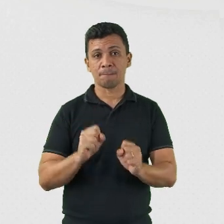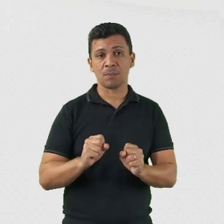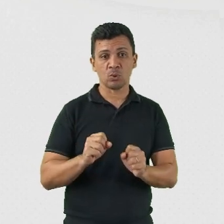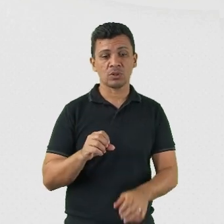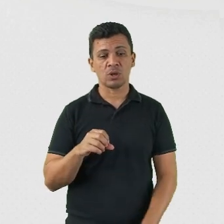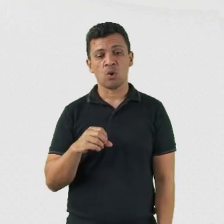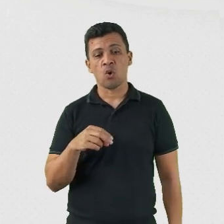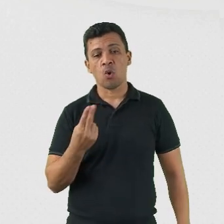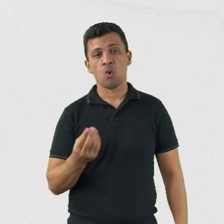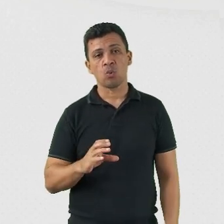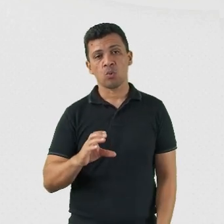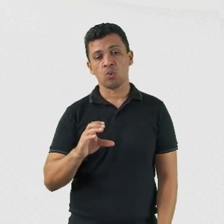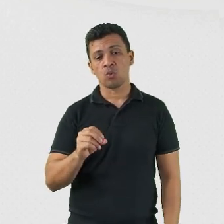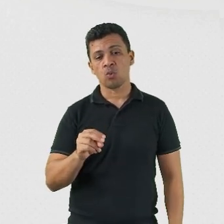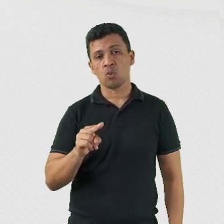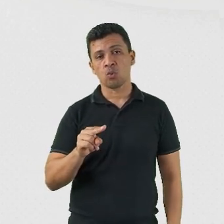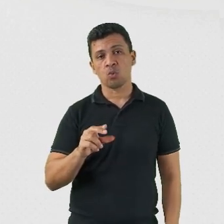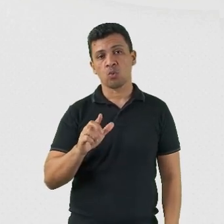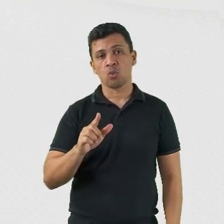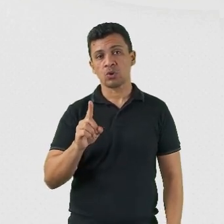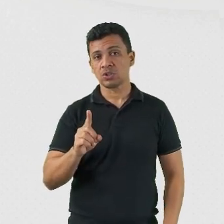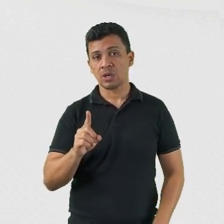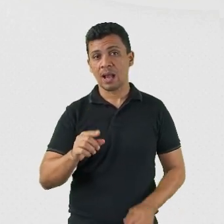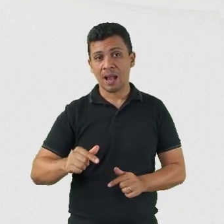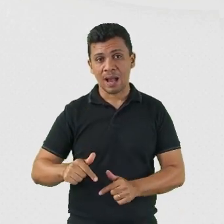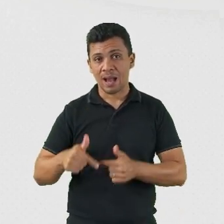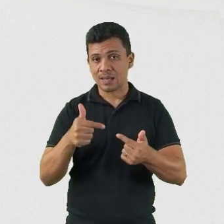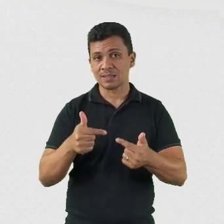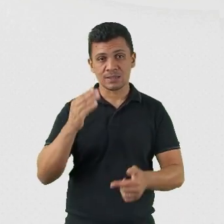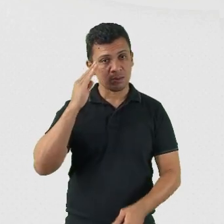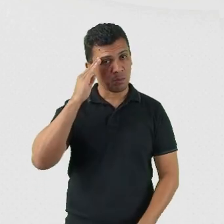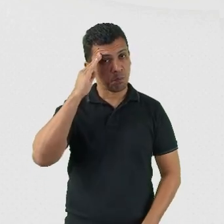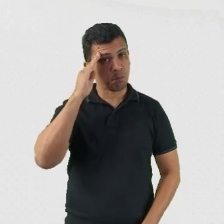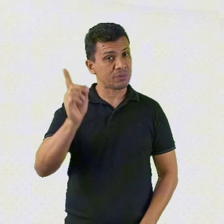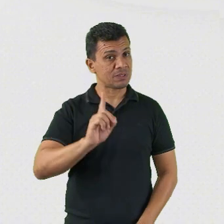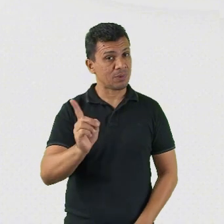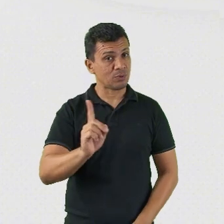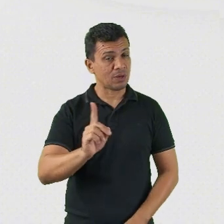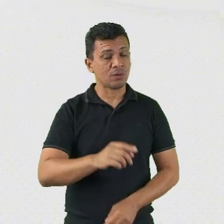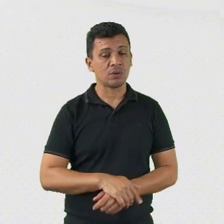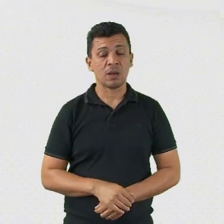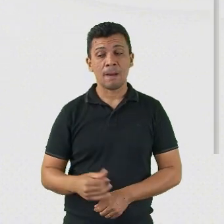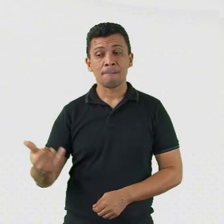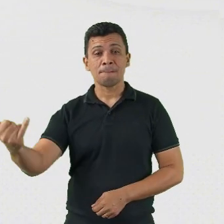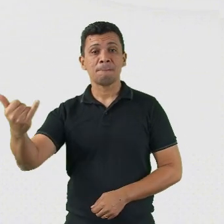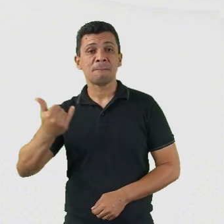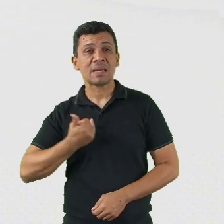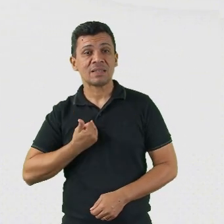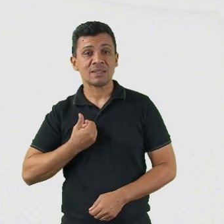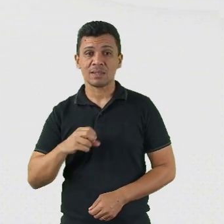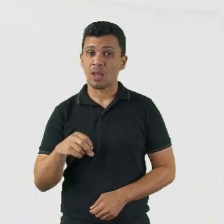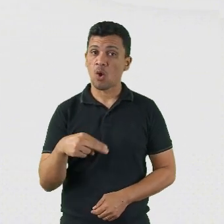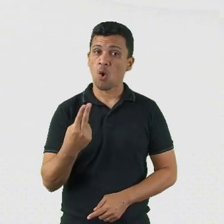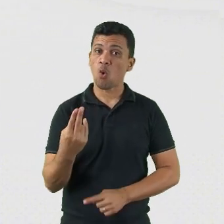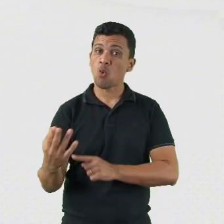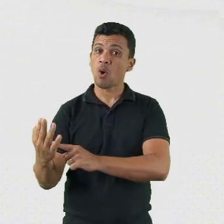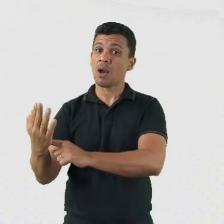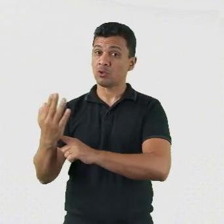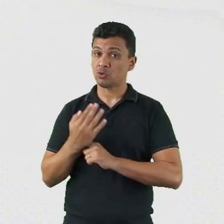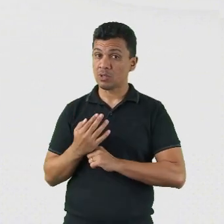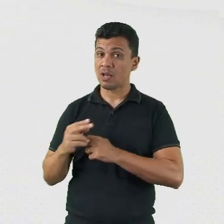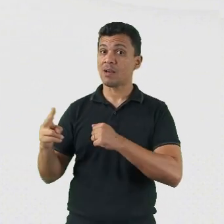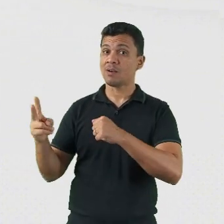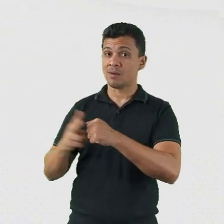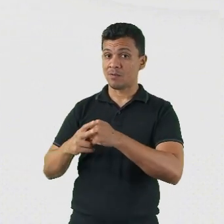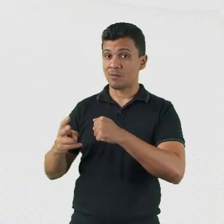poderia não é a ação principal. A ação é me dizer ou me ajudar. Ajudar a